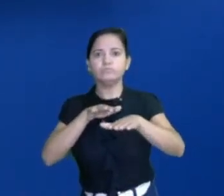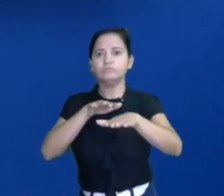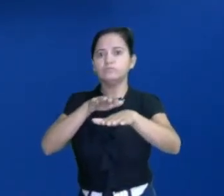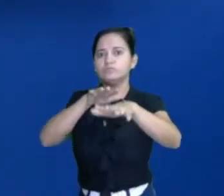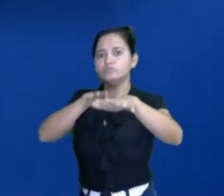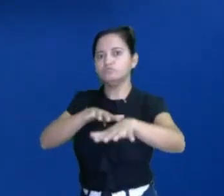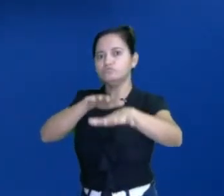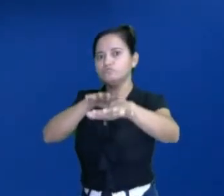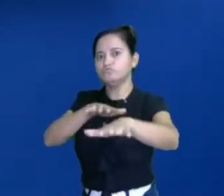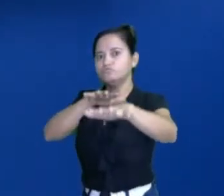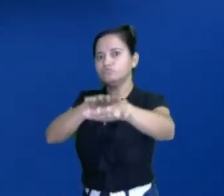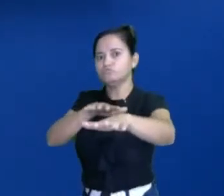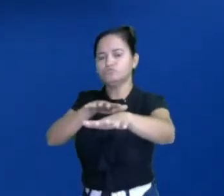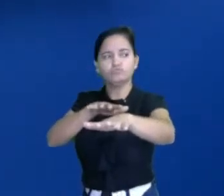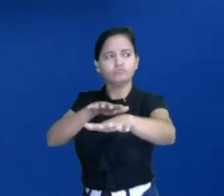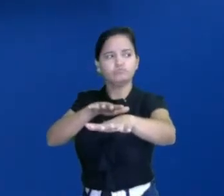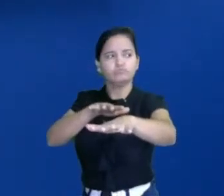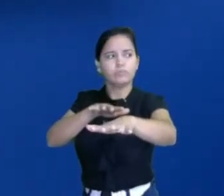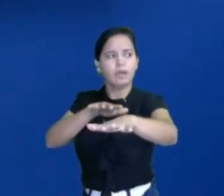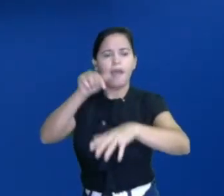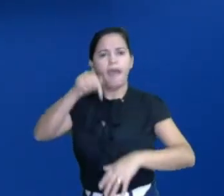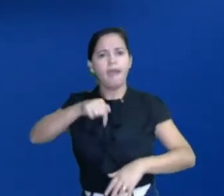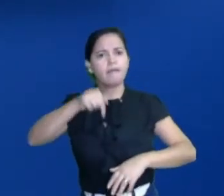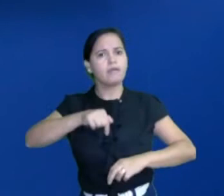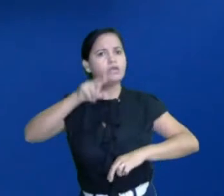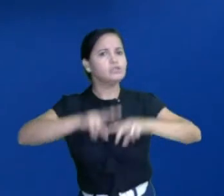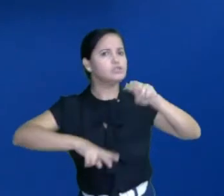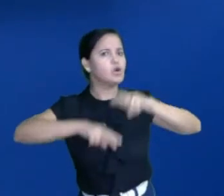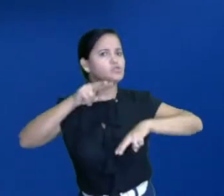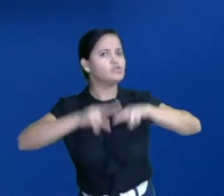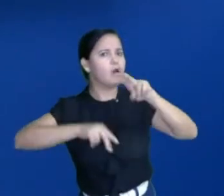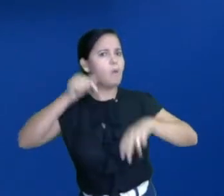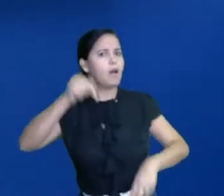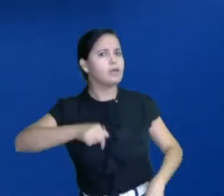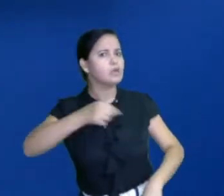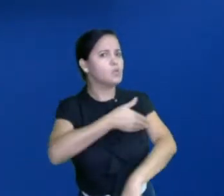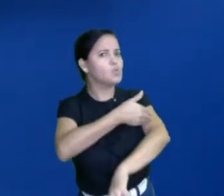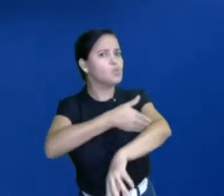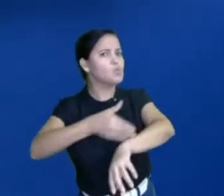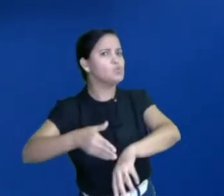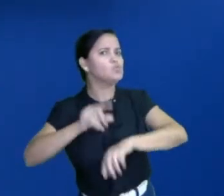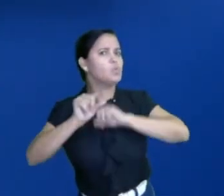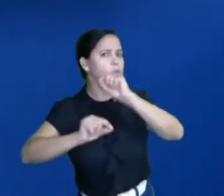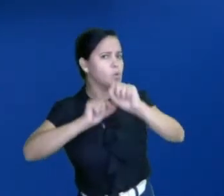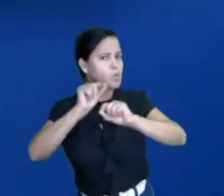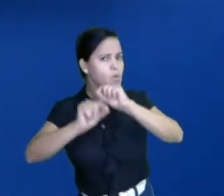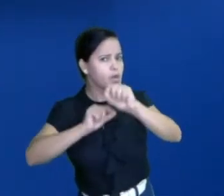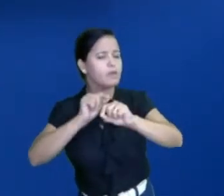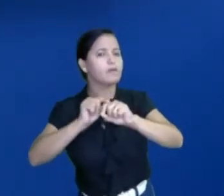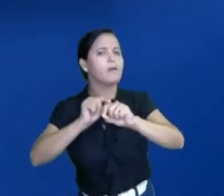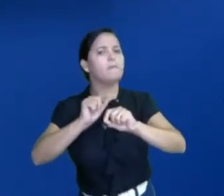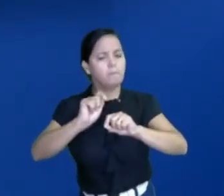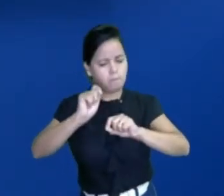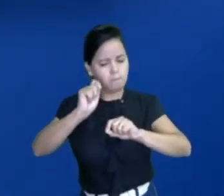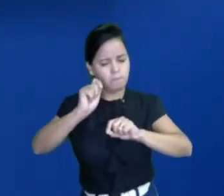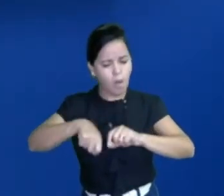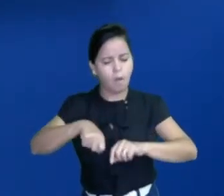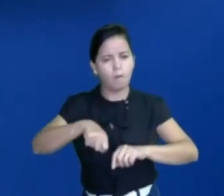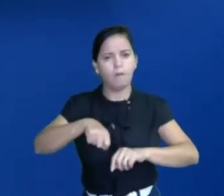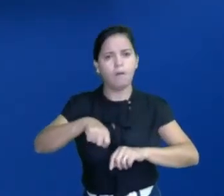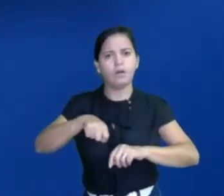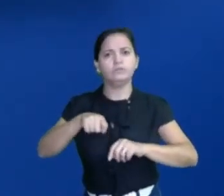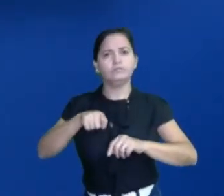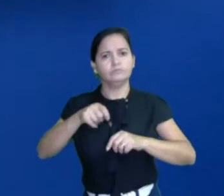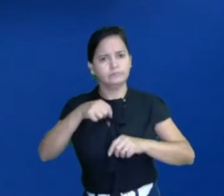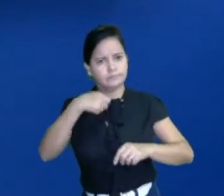João. Qual é a tradição daqui? Qual o costume daqui? Que eu posso chamar de patrimônio,